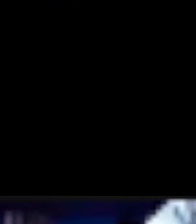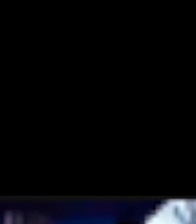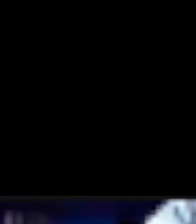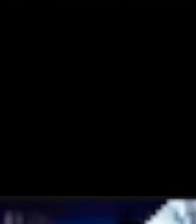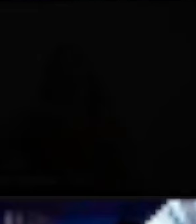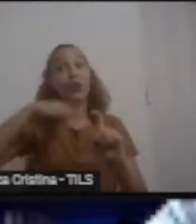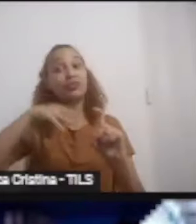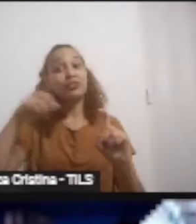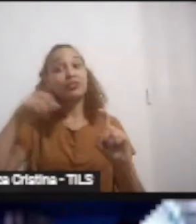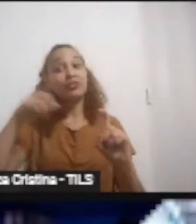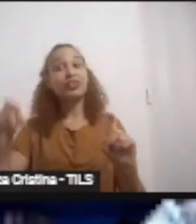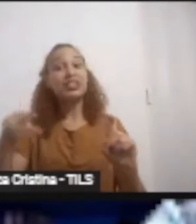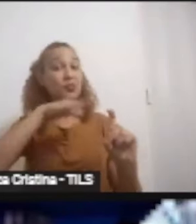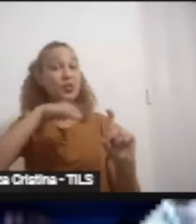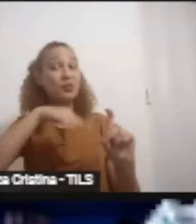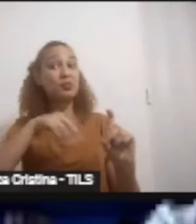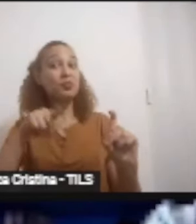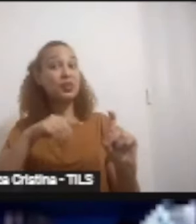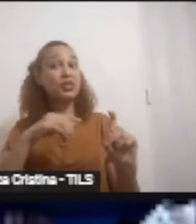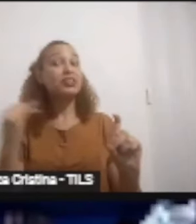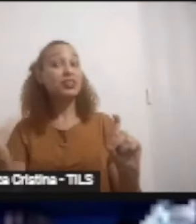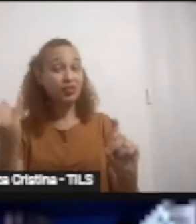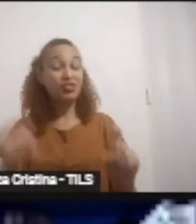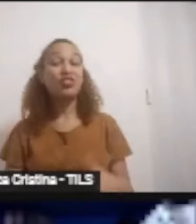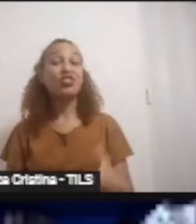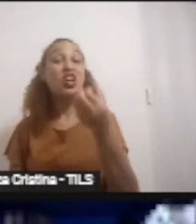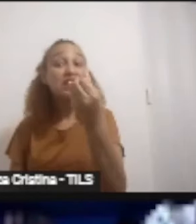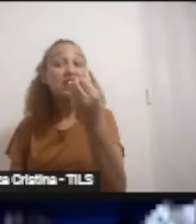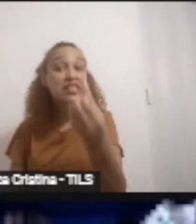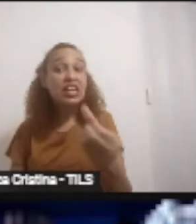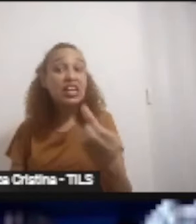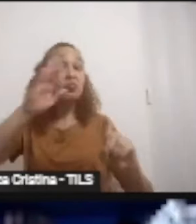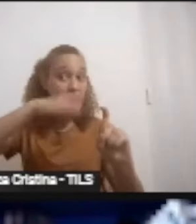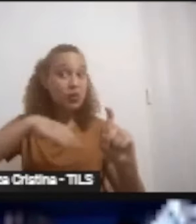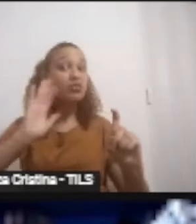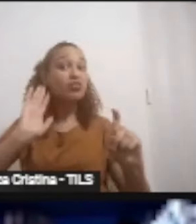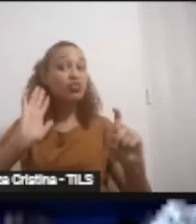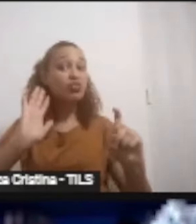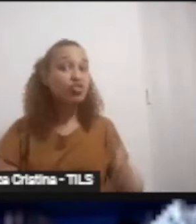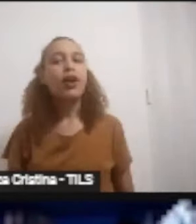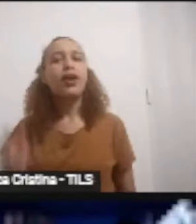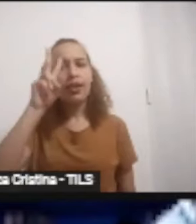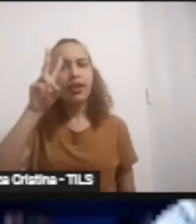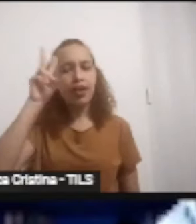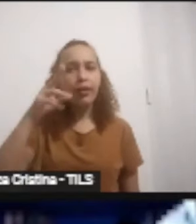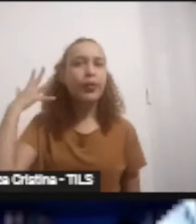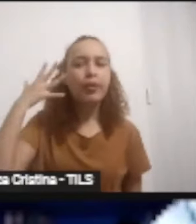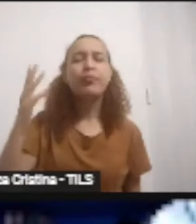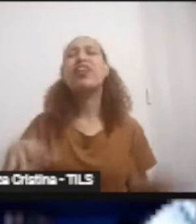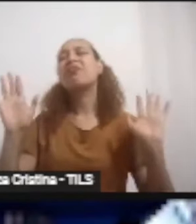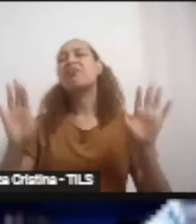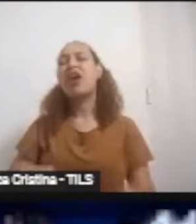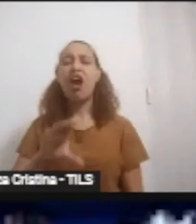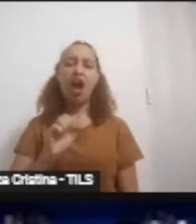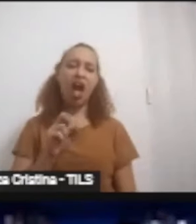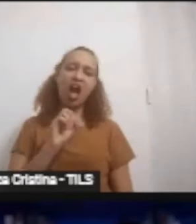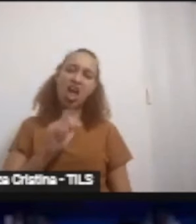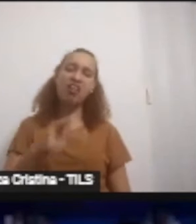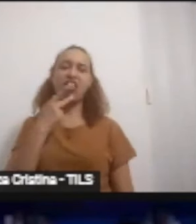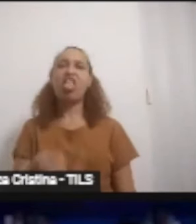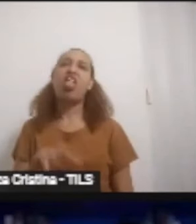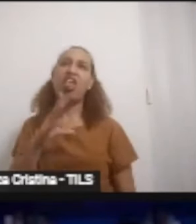muito importante. Já vamos para 6 mitos. Sabe aquele discurso, Fafá, que fala assim, Carol, mas você tá vindo com esse blá, blá, blá? Só que não vai